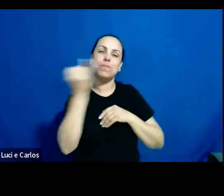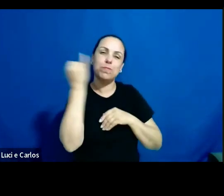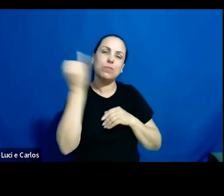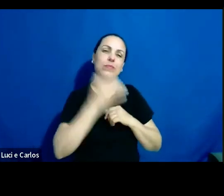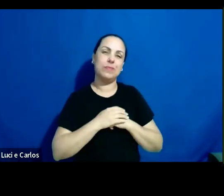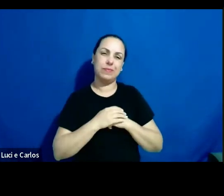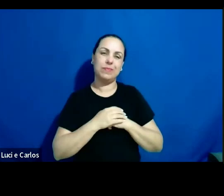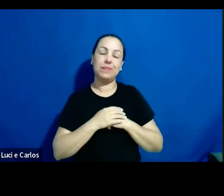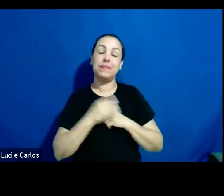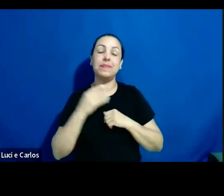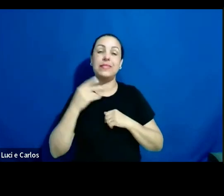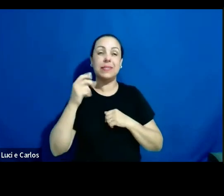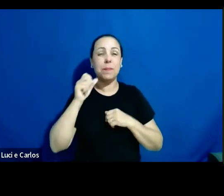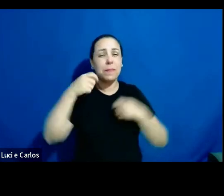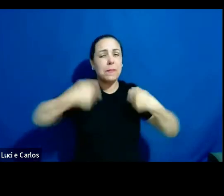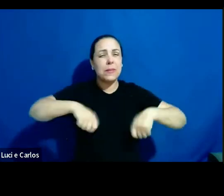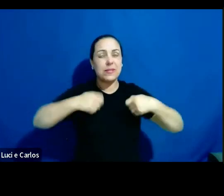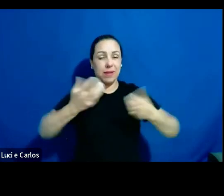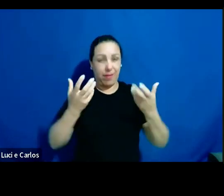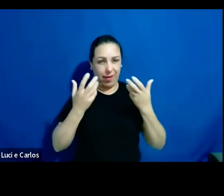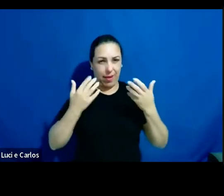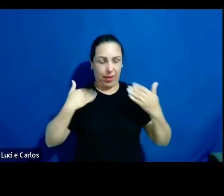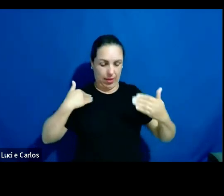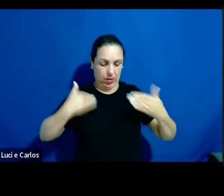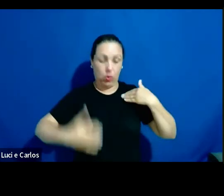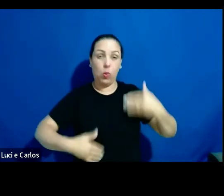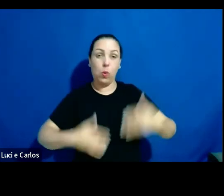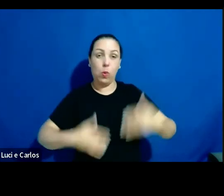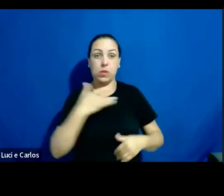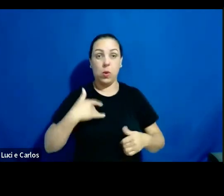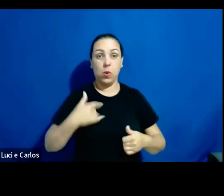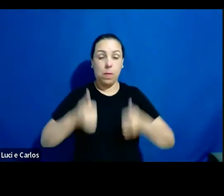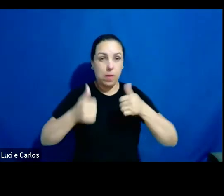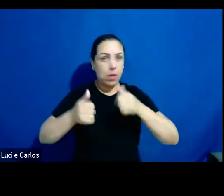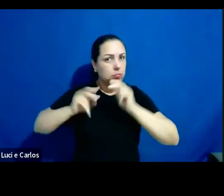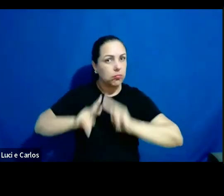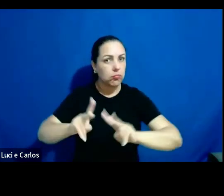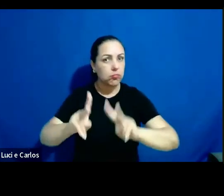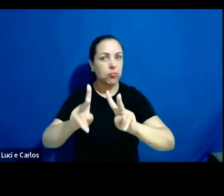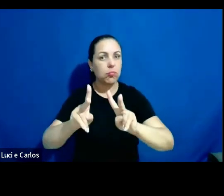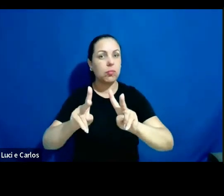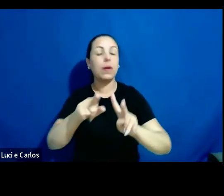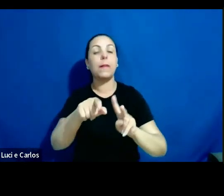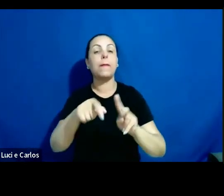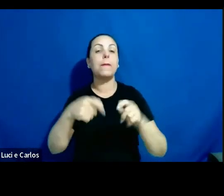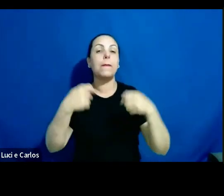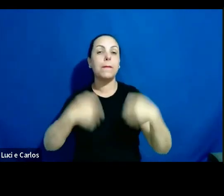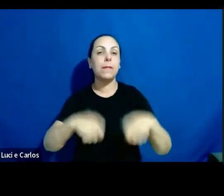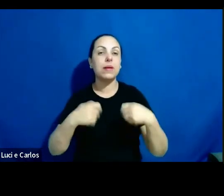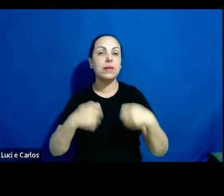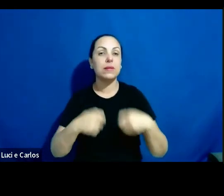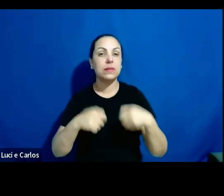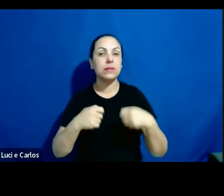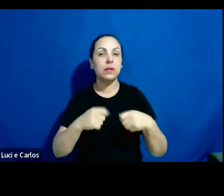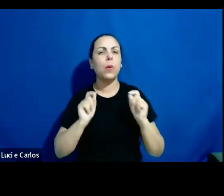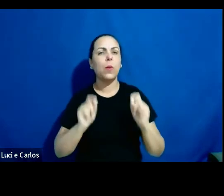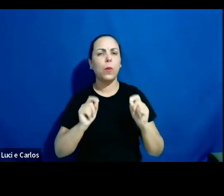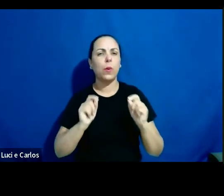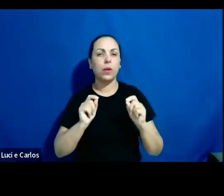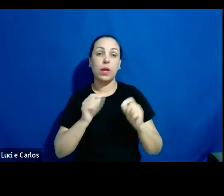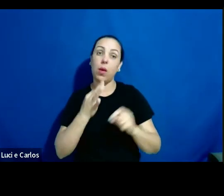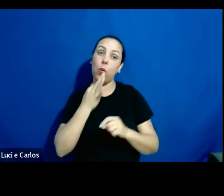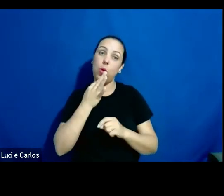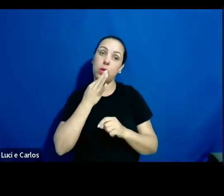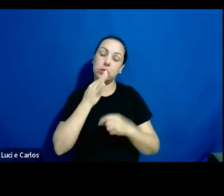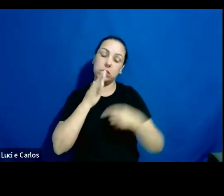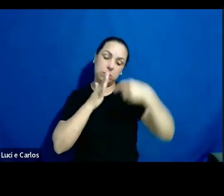físico sobreviva 120 anos, né, ele tem um sistema de autocura. Olha que